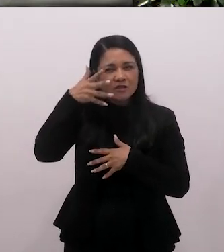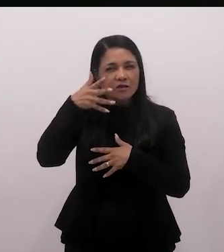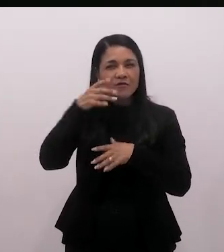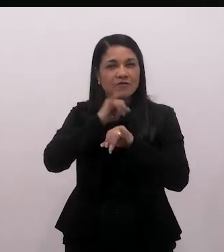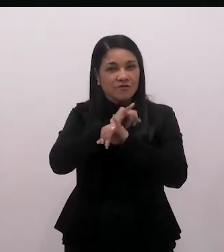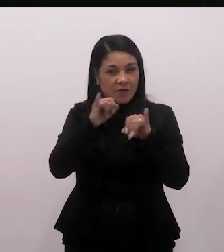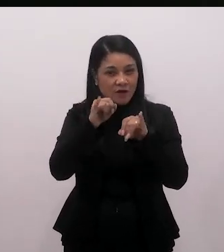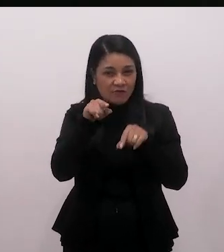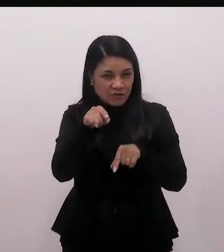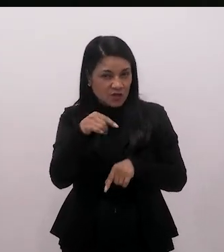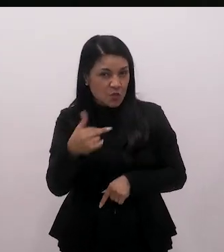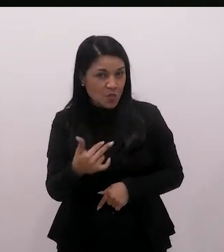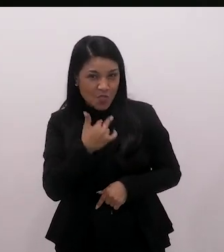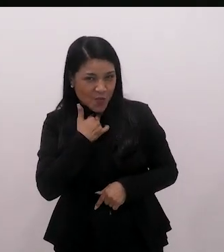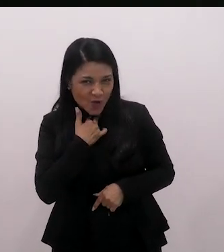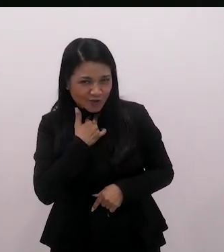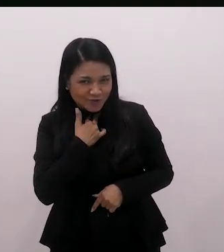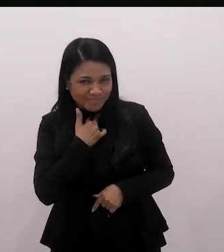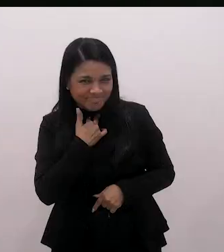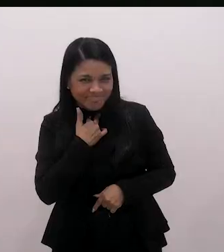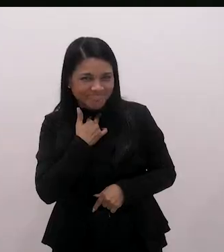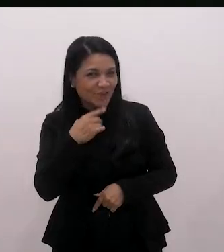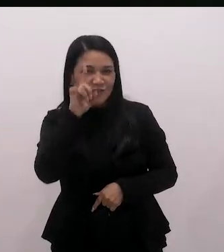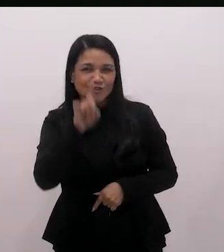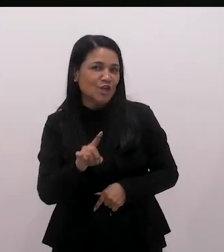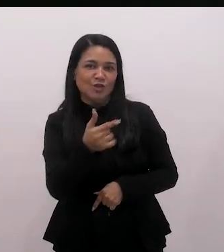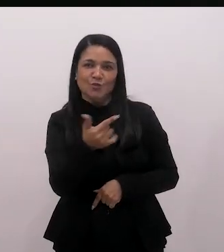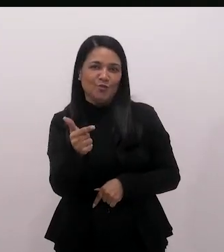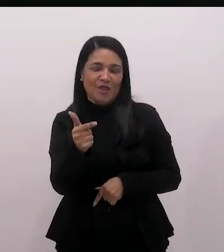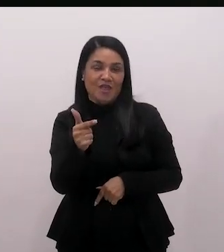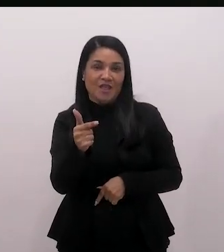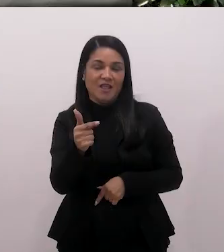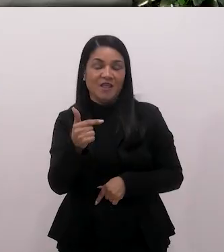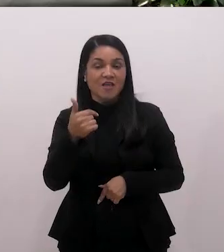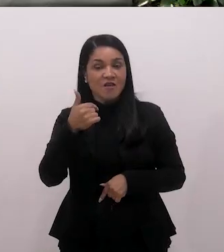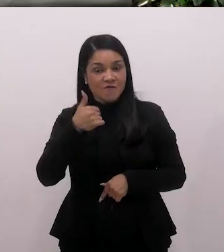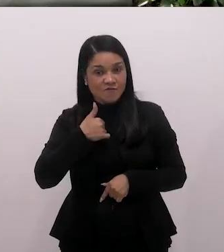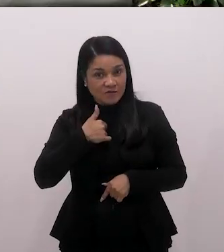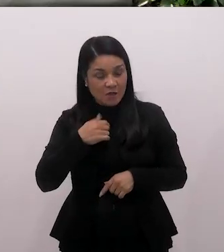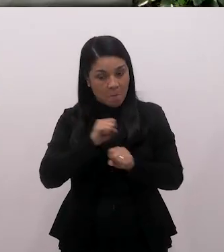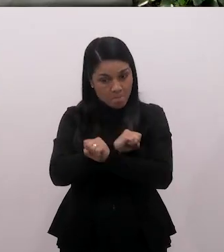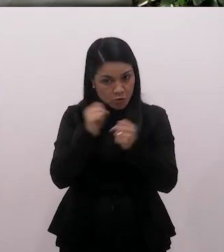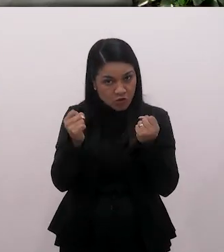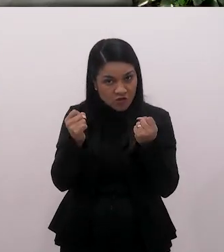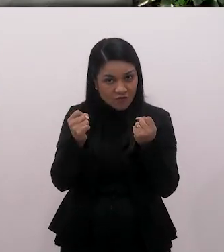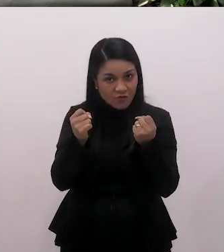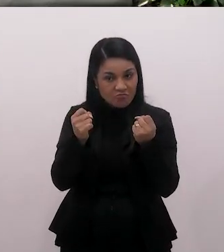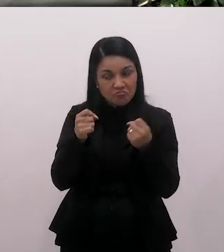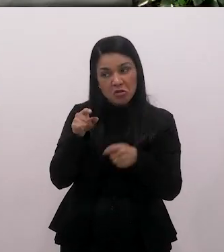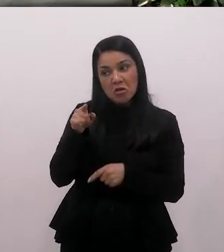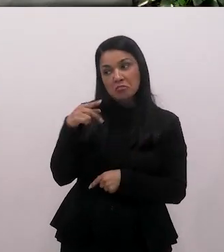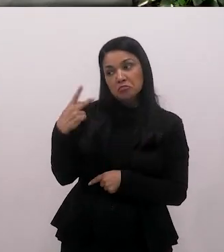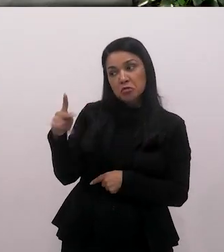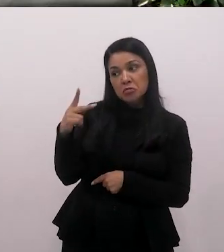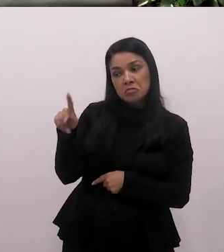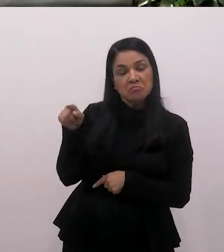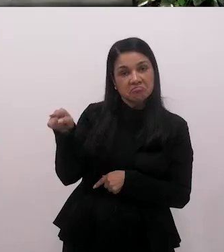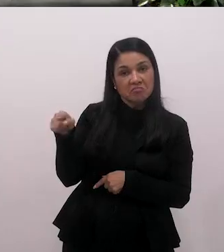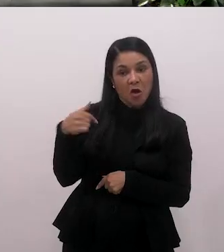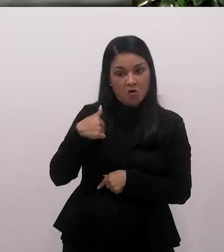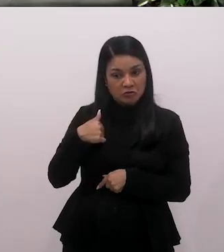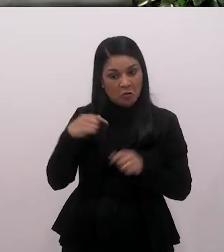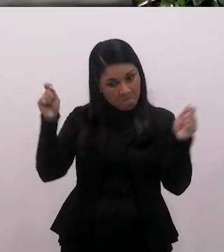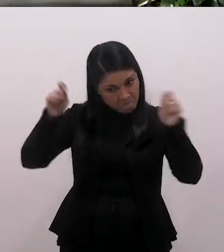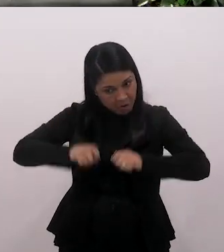palestras, dizerem que você não pode, ninguém tem o direito de dizer. Sim. Porque o impossível às vezes é dos outros, não é o